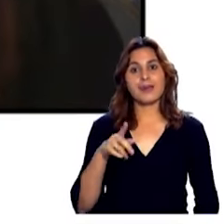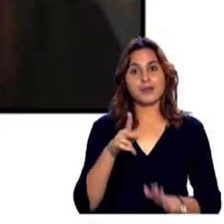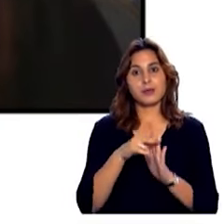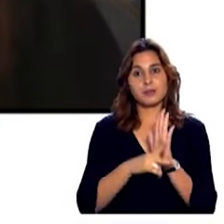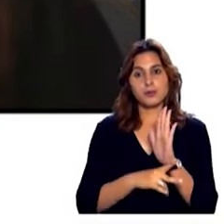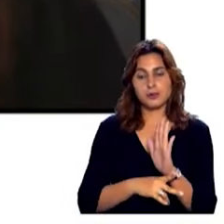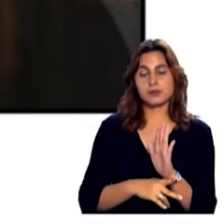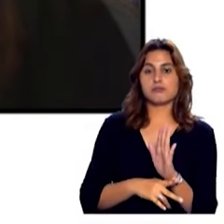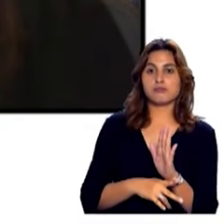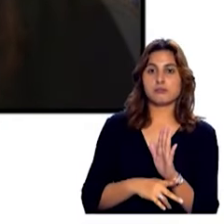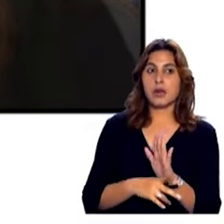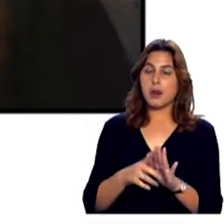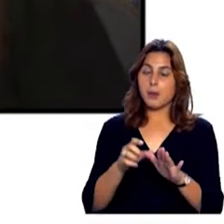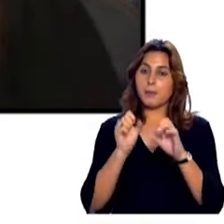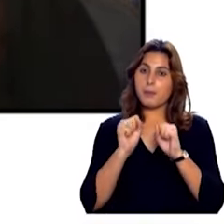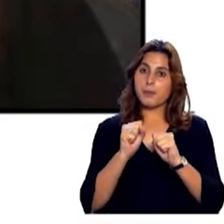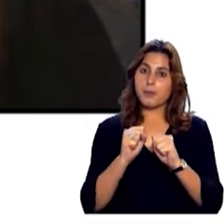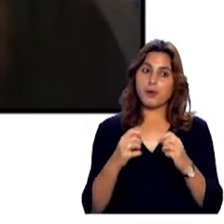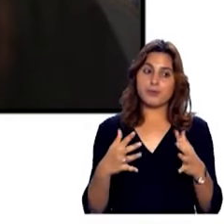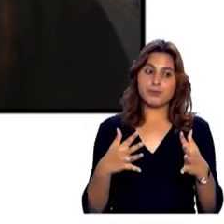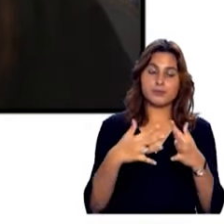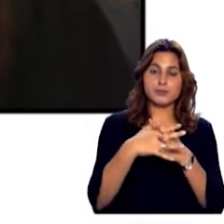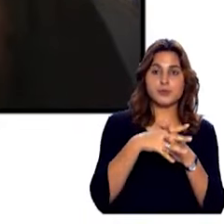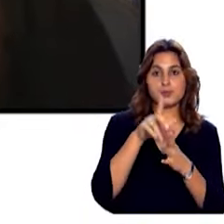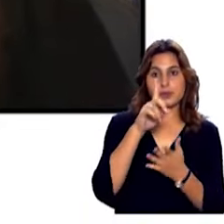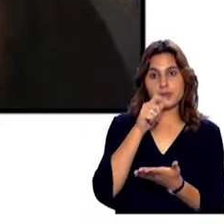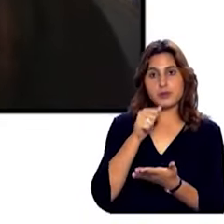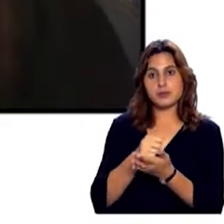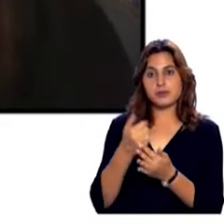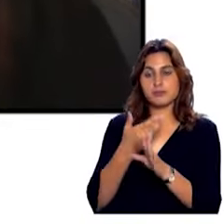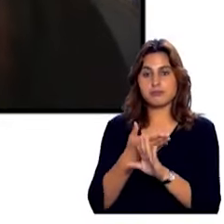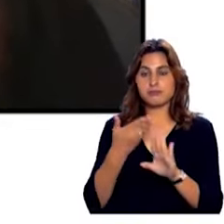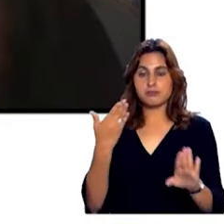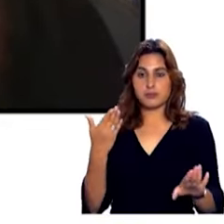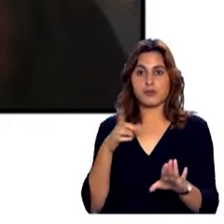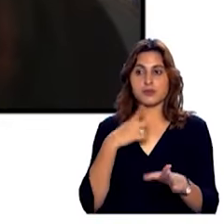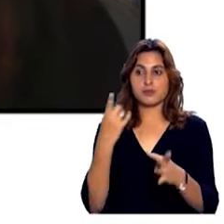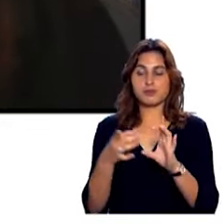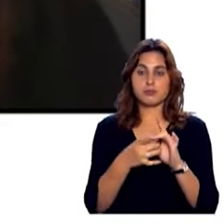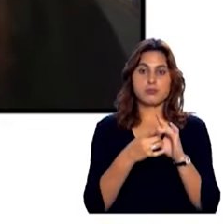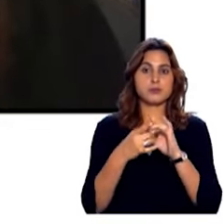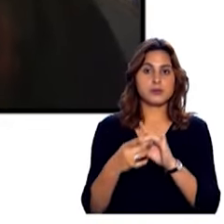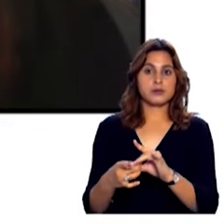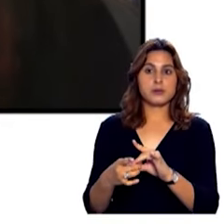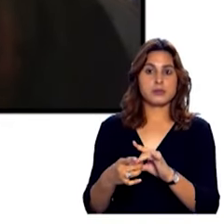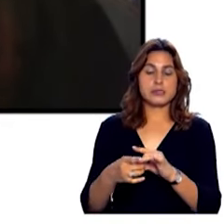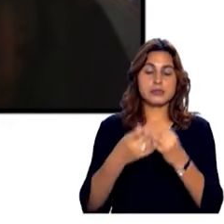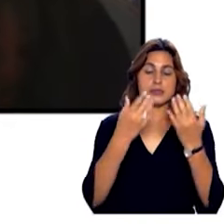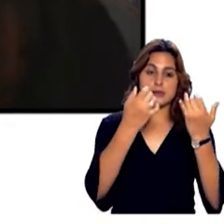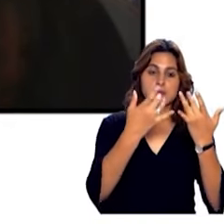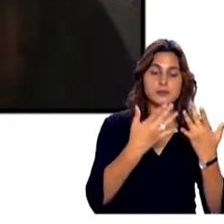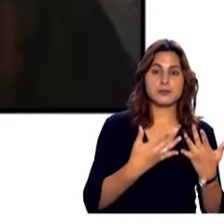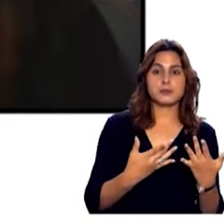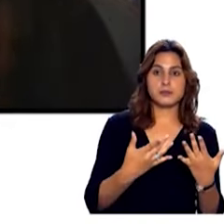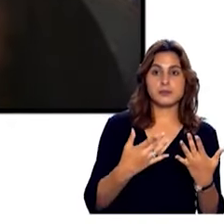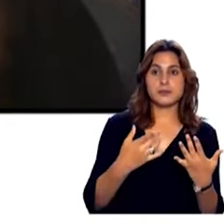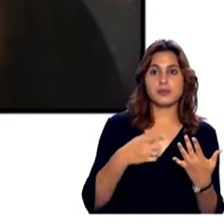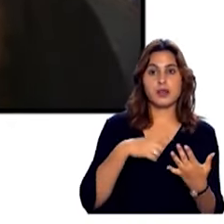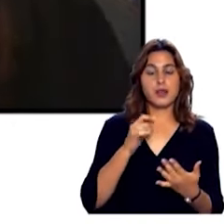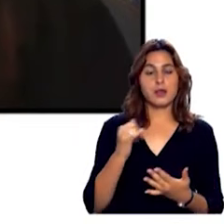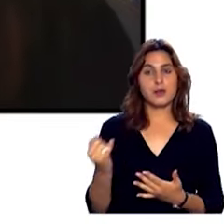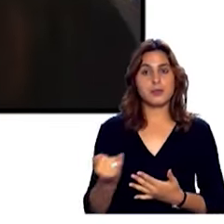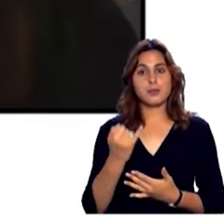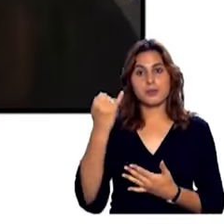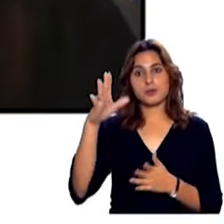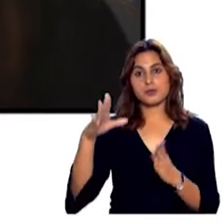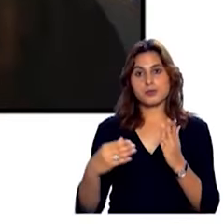possibilidade de se impugnar uma decisão que se afasta de um precedente vinculante proferido em relevância julgamento